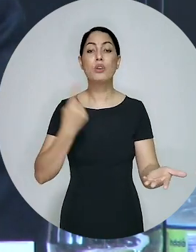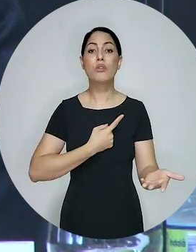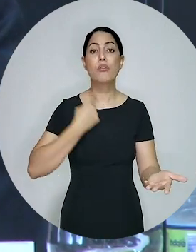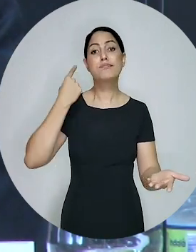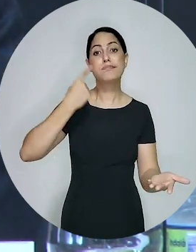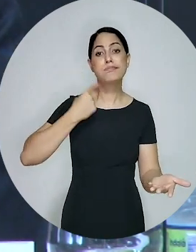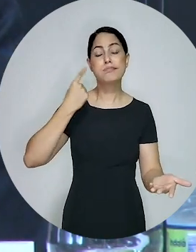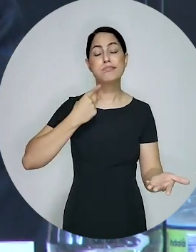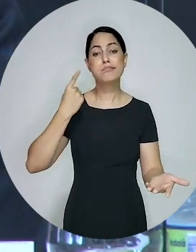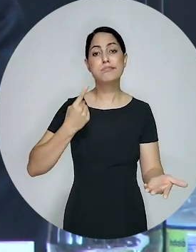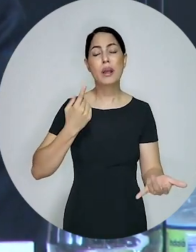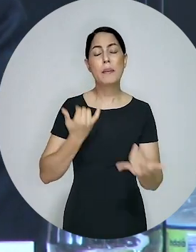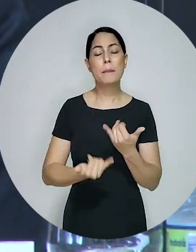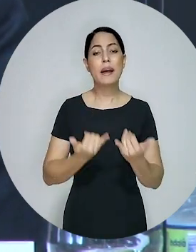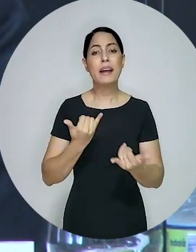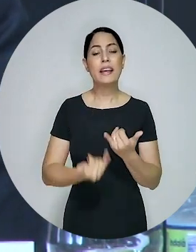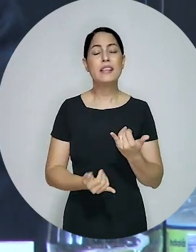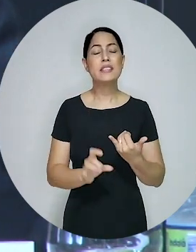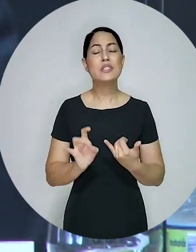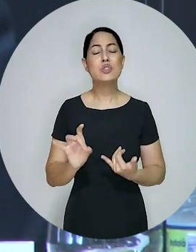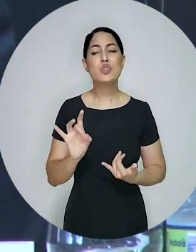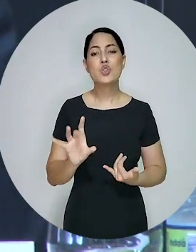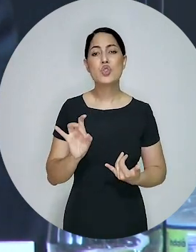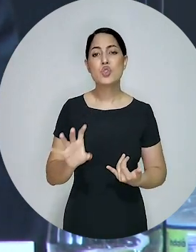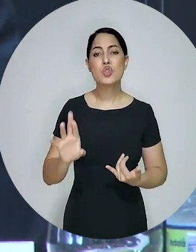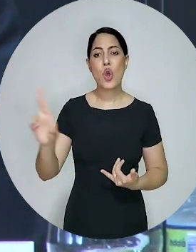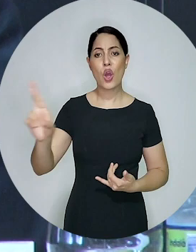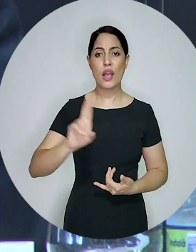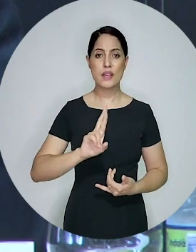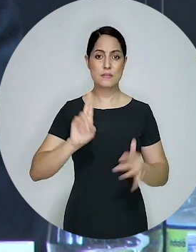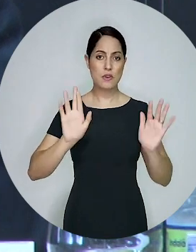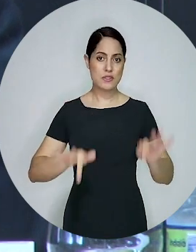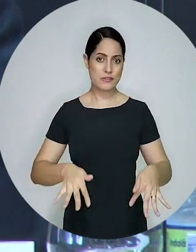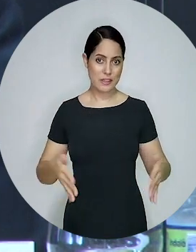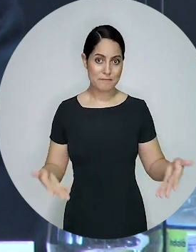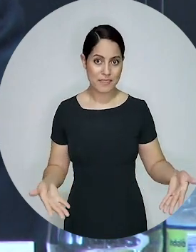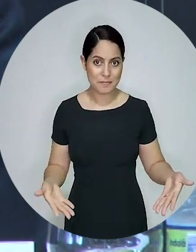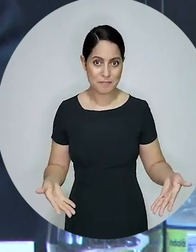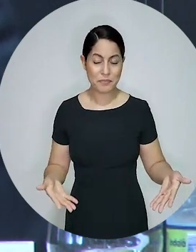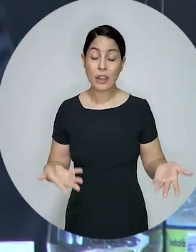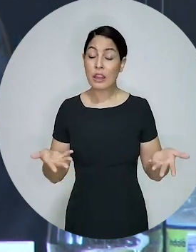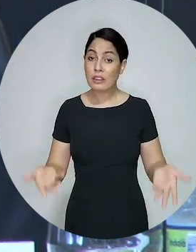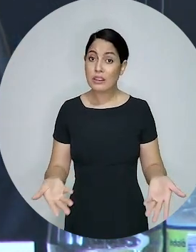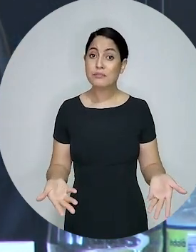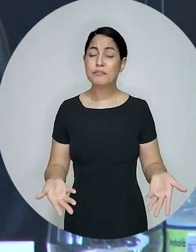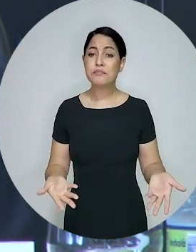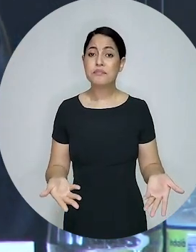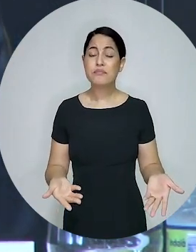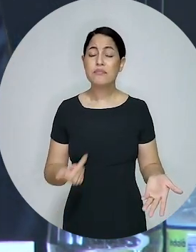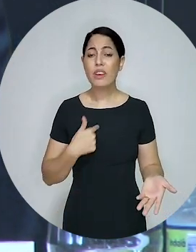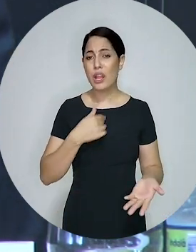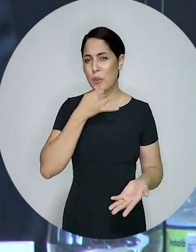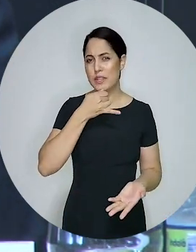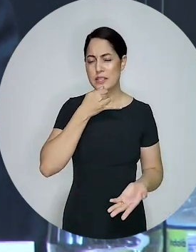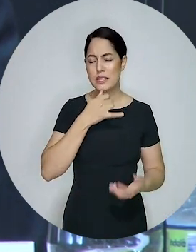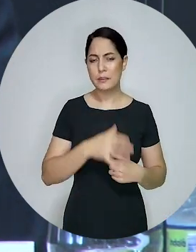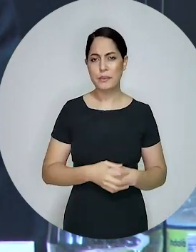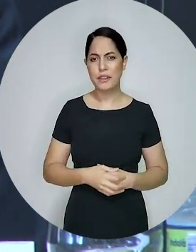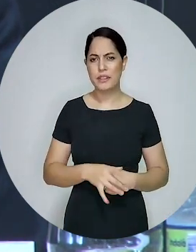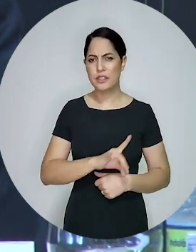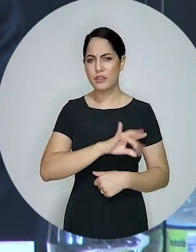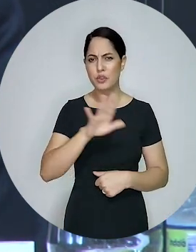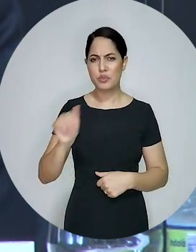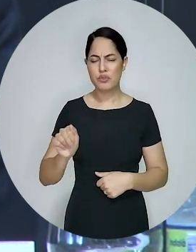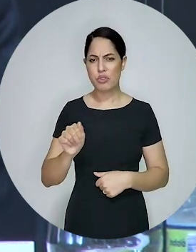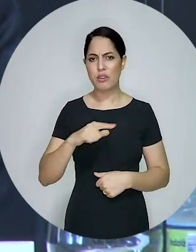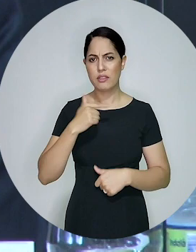assistindo, a nossa classe ela só verifica o resultado final. Eu,